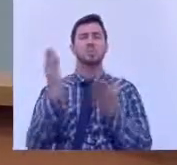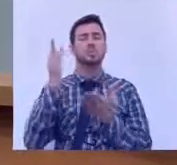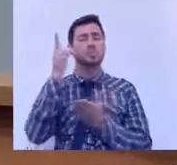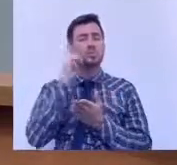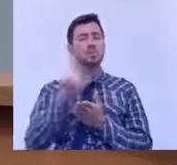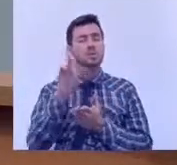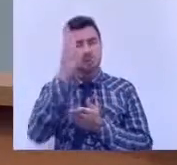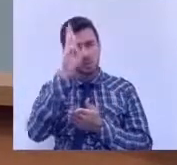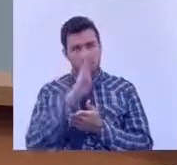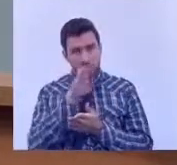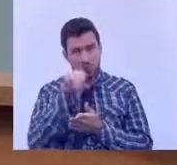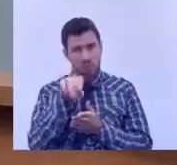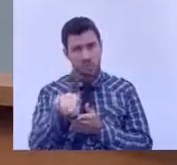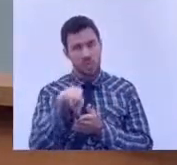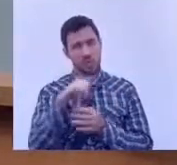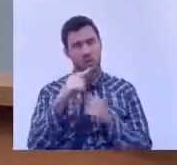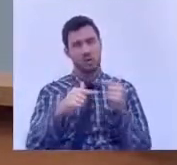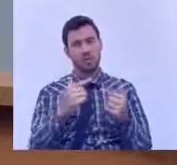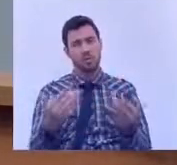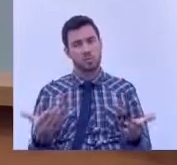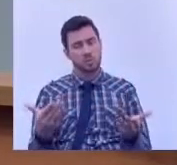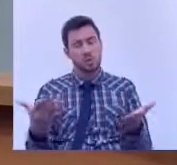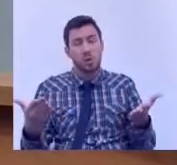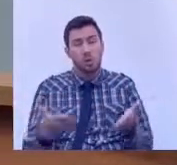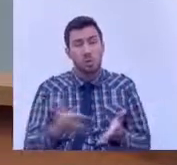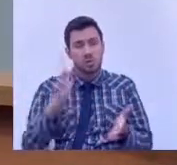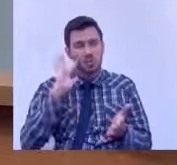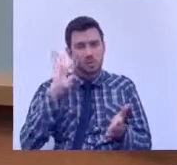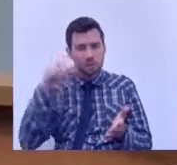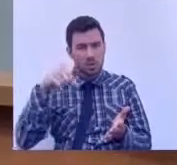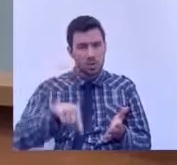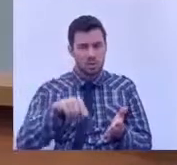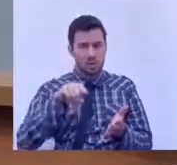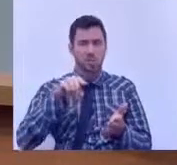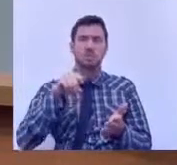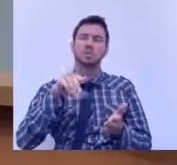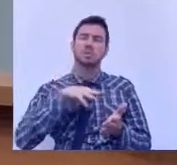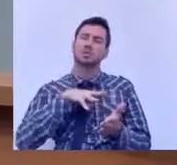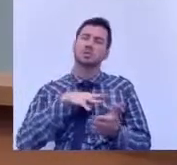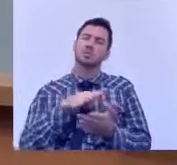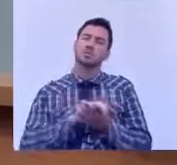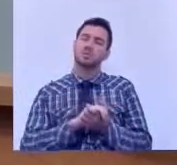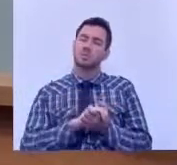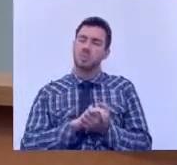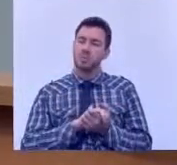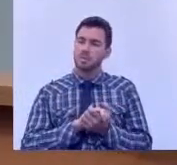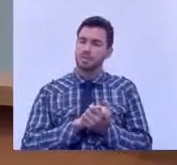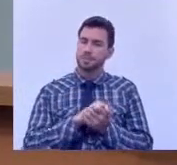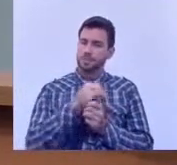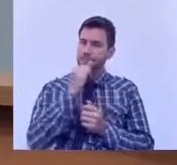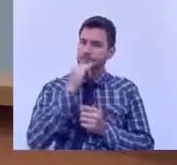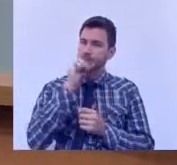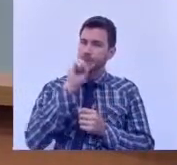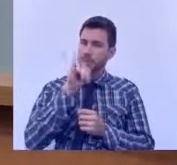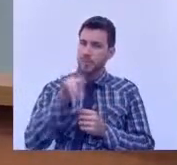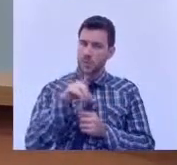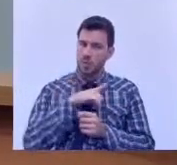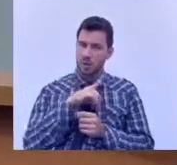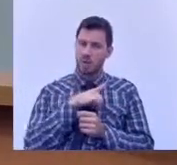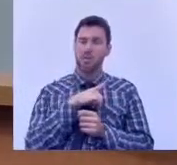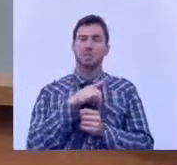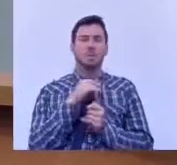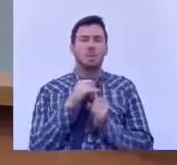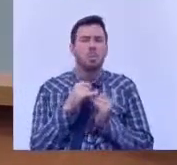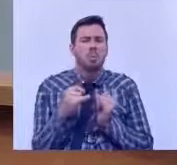a gratuidade do serviço. É isso que está acontecendo hoje na cidade. Então, se você tem o mínimo de estrutura, você vai ter que